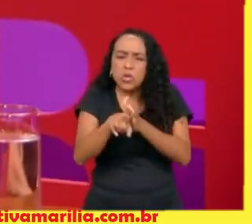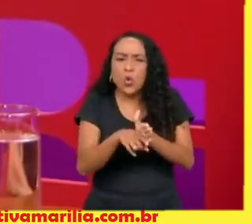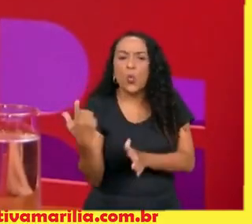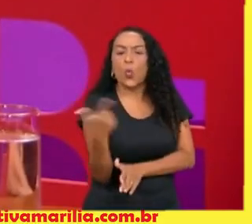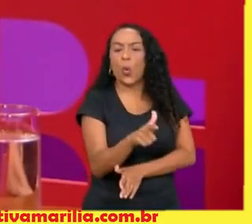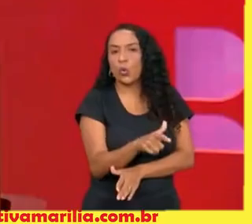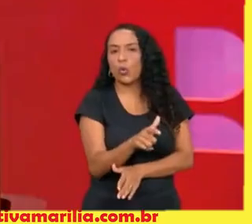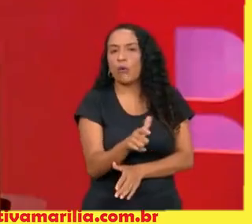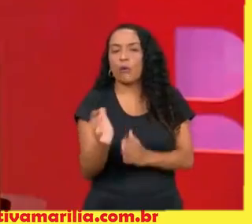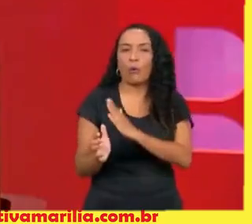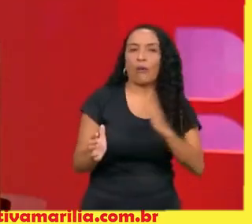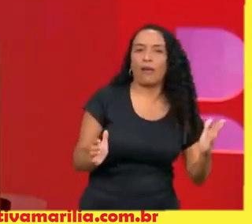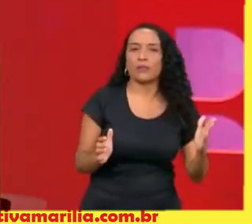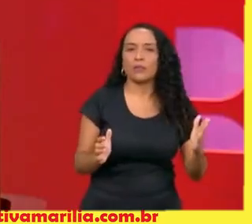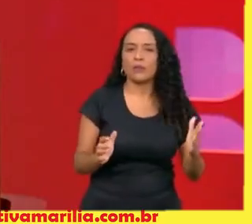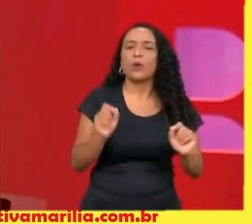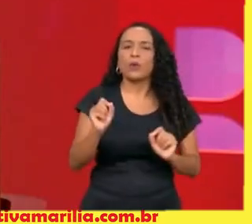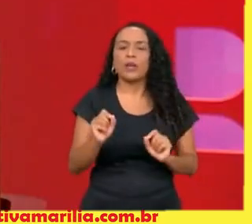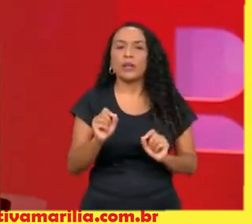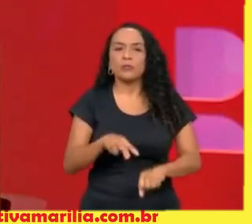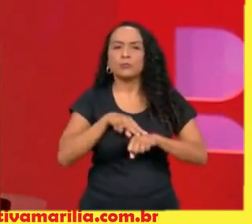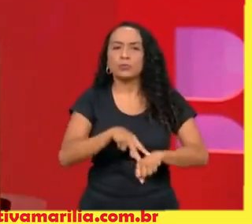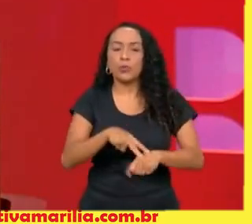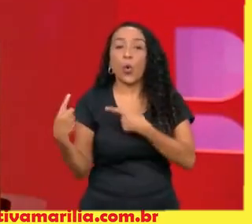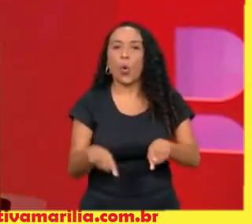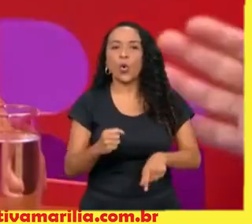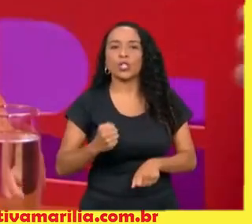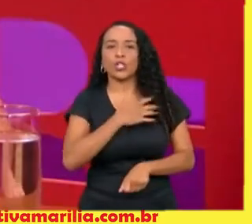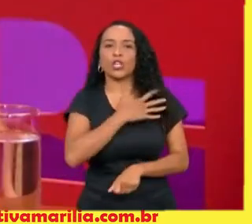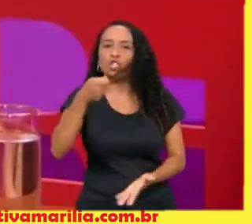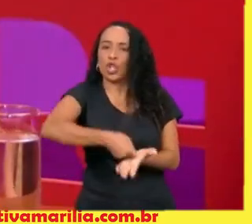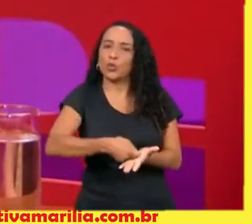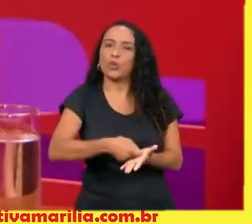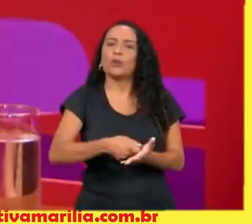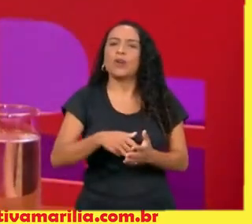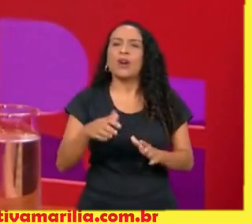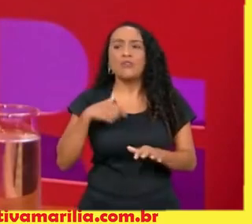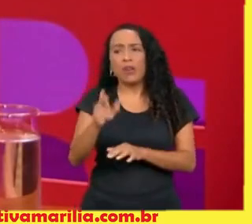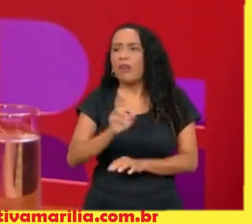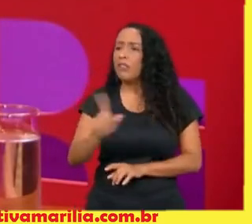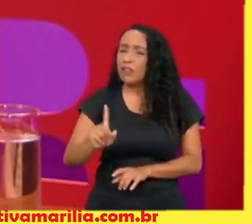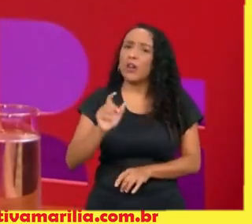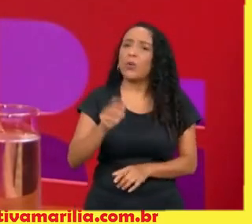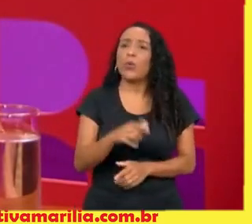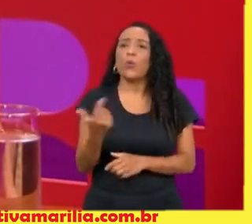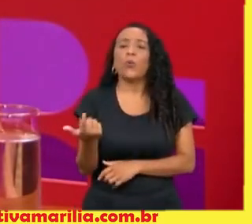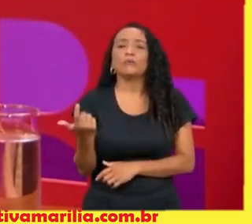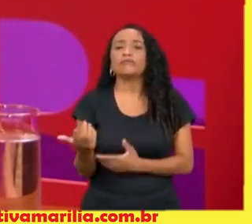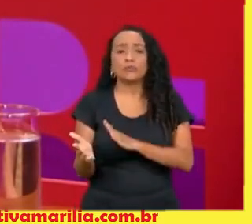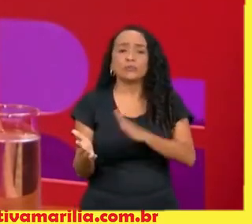outro lado que as pessoas queriam dizer era a resistência contra a ditadura. Pois é, mas aí eu dizia, olha, o outro lado já foi preso, torturado...